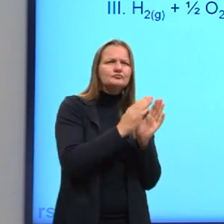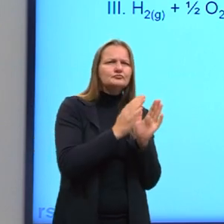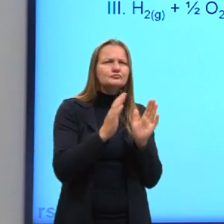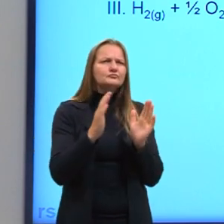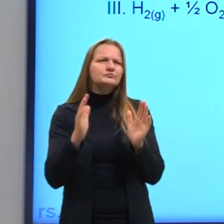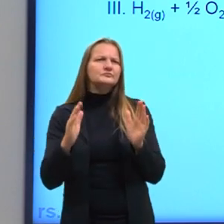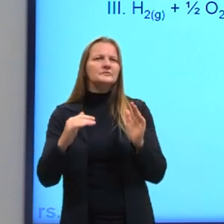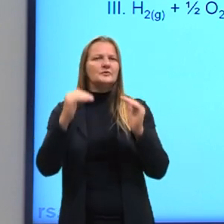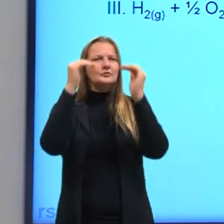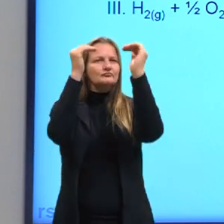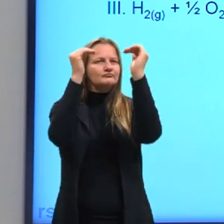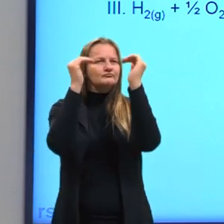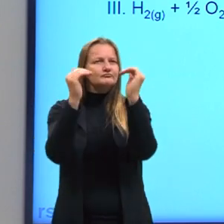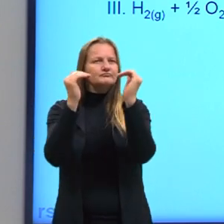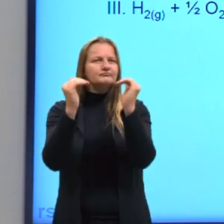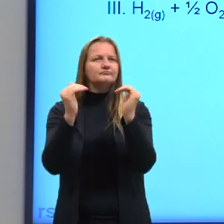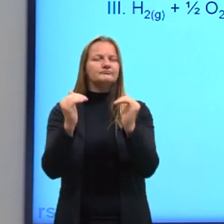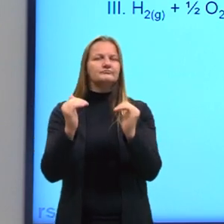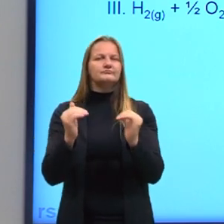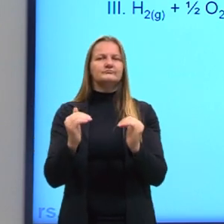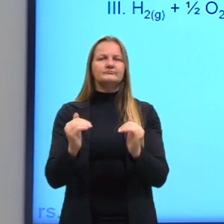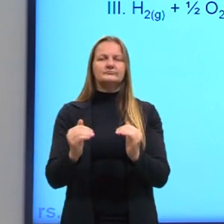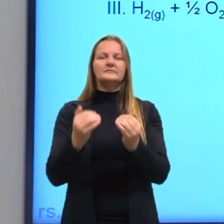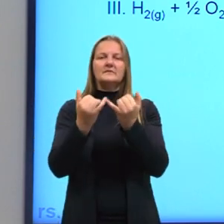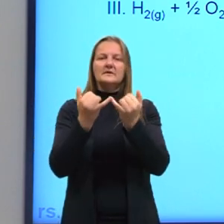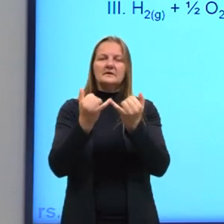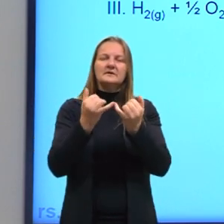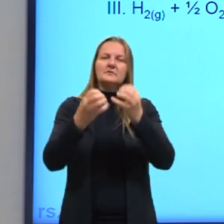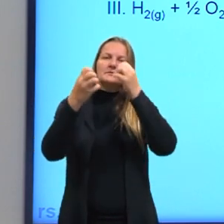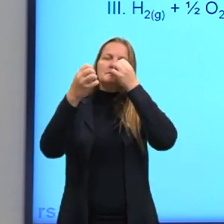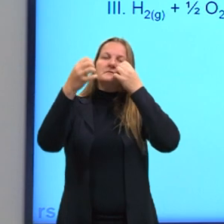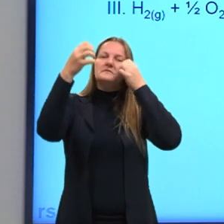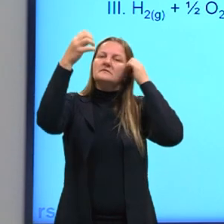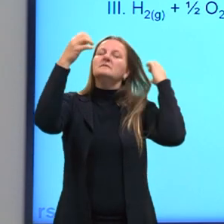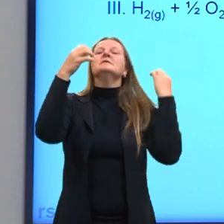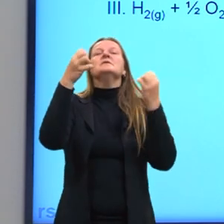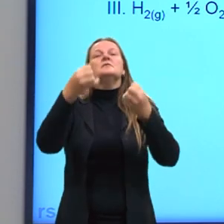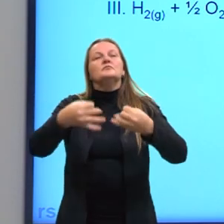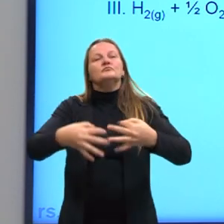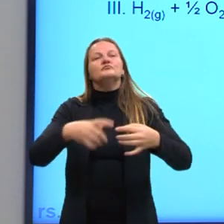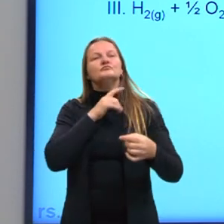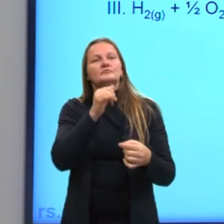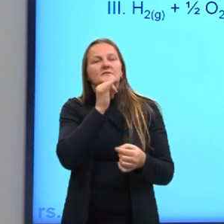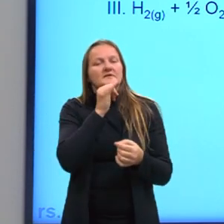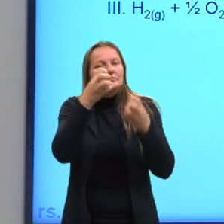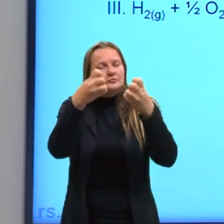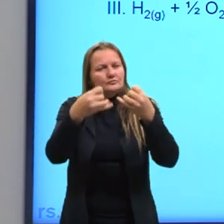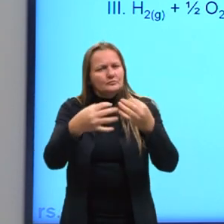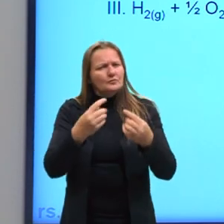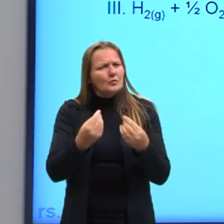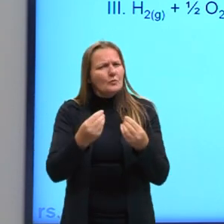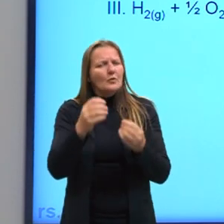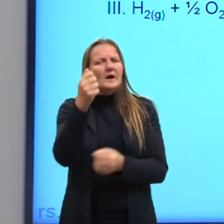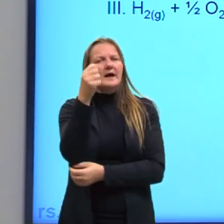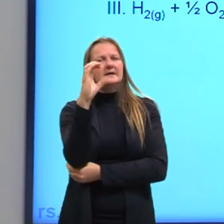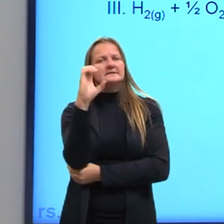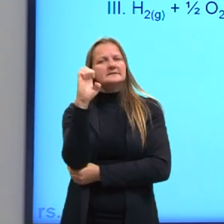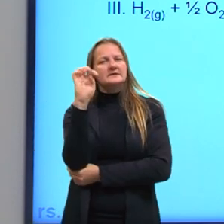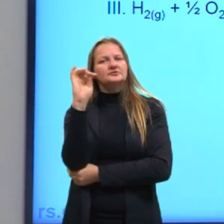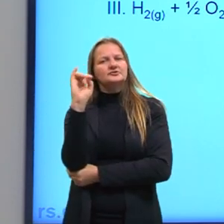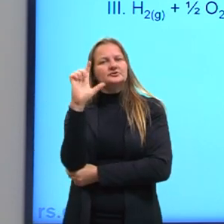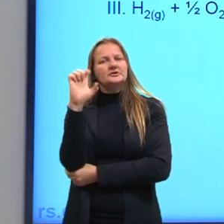para a gente entender melhor o exemplo diz o seguinte qual a variação de entalpia da formação do acetileno